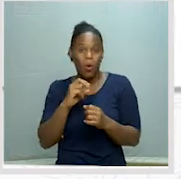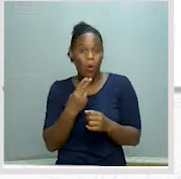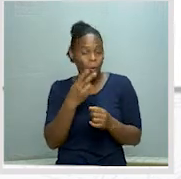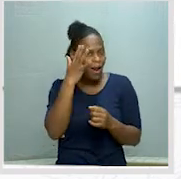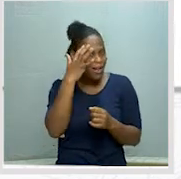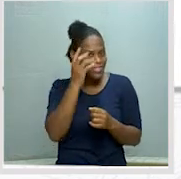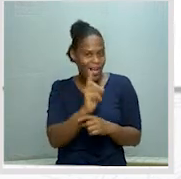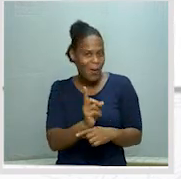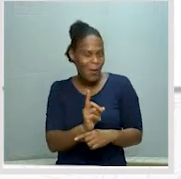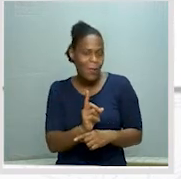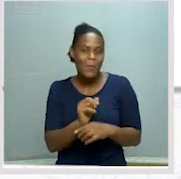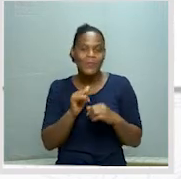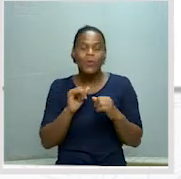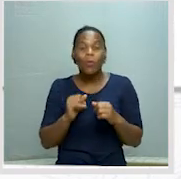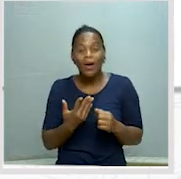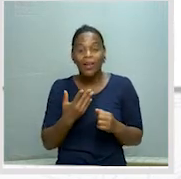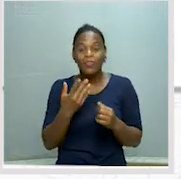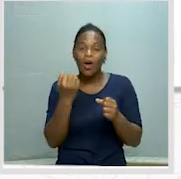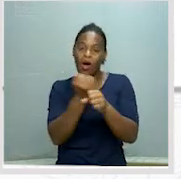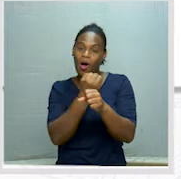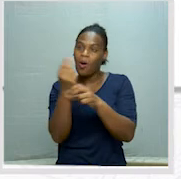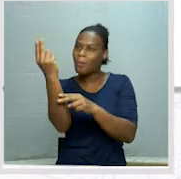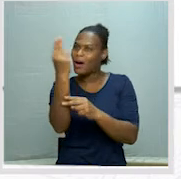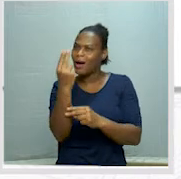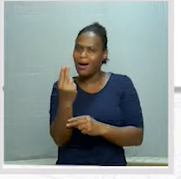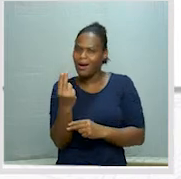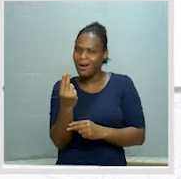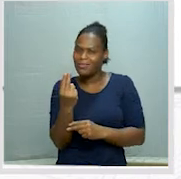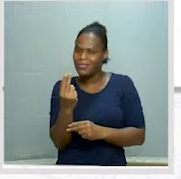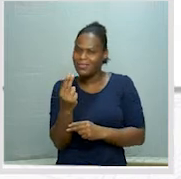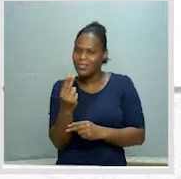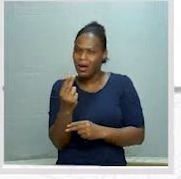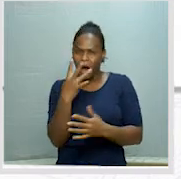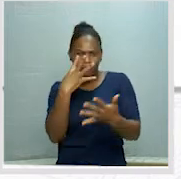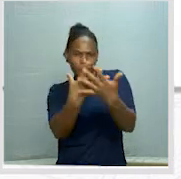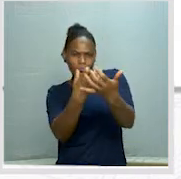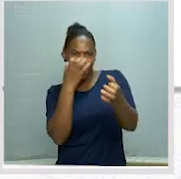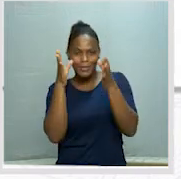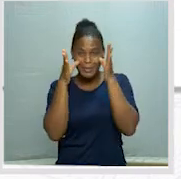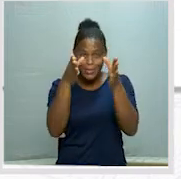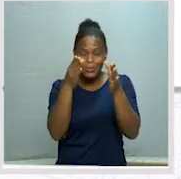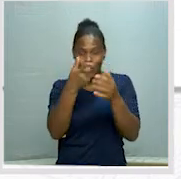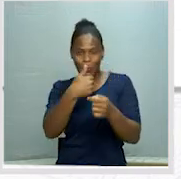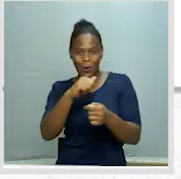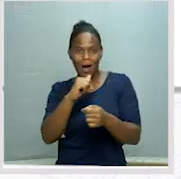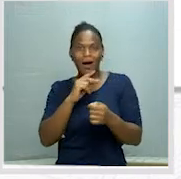ou da razão. Quando uma obra de arte não nos deixa indiferente,